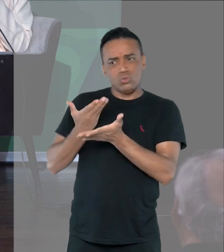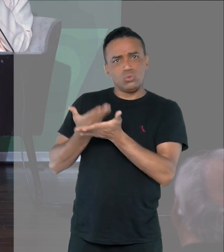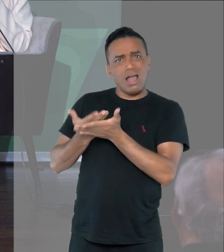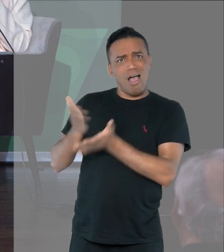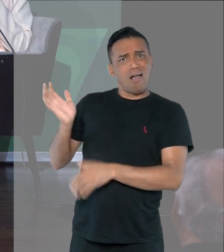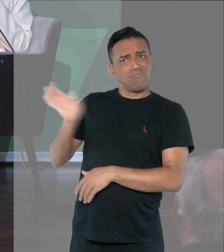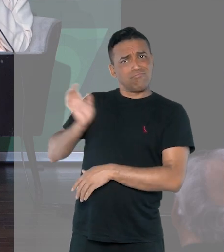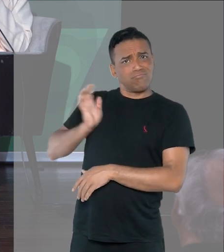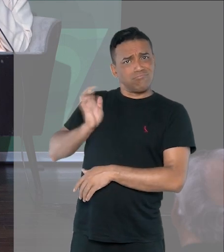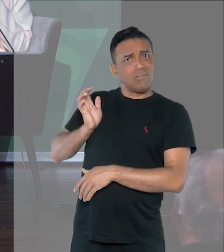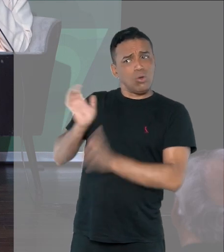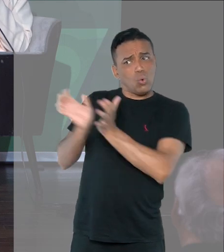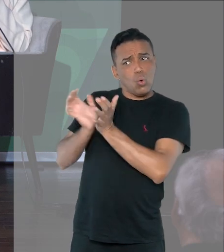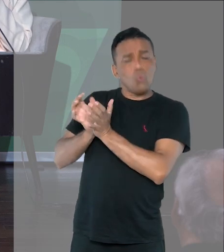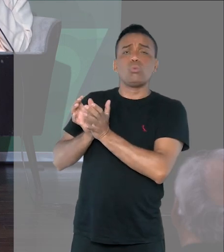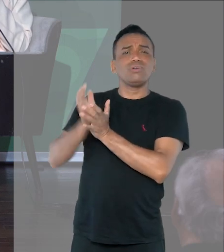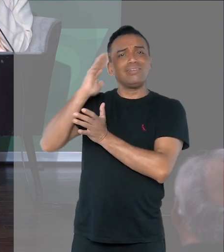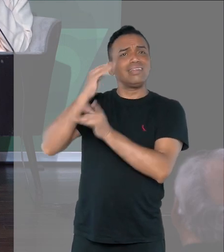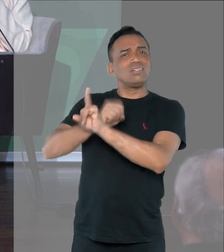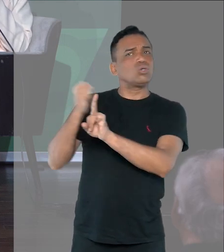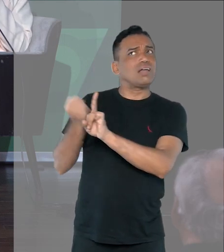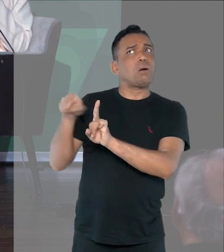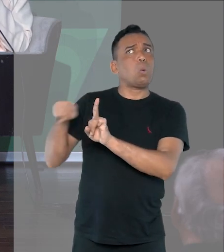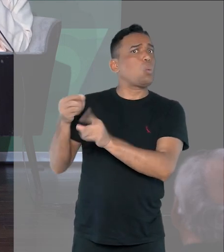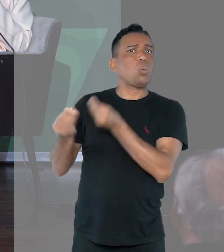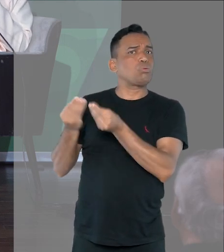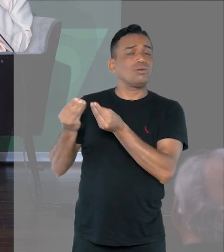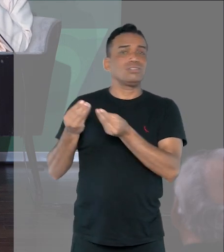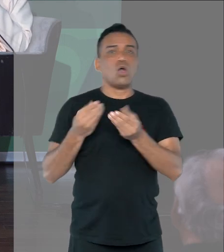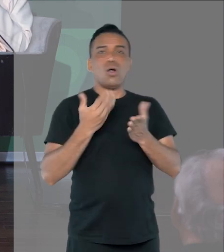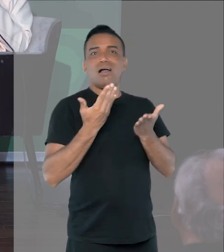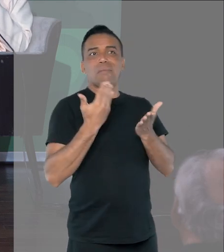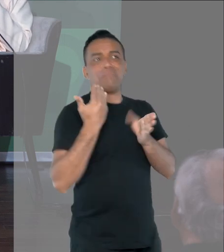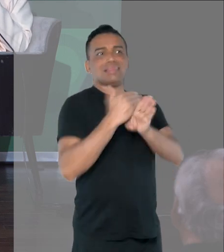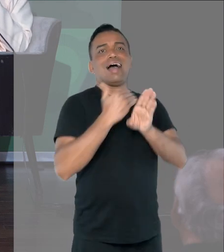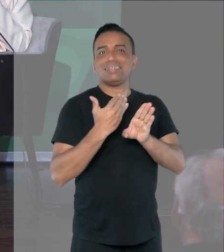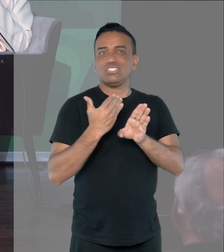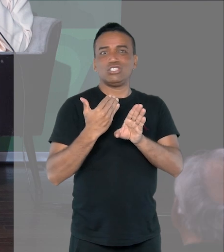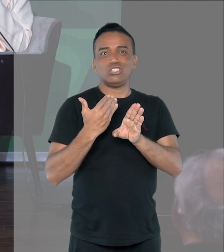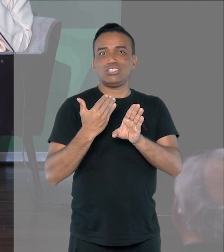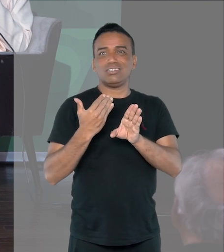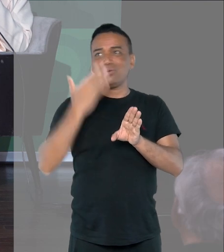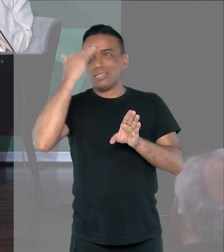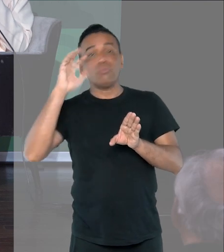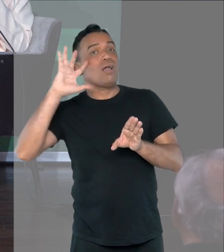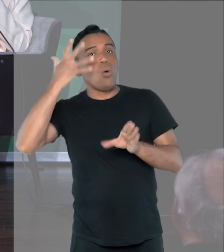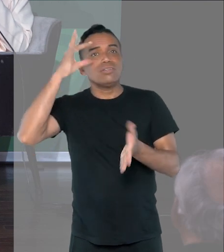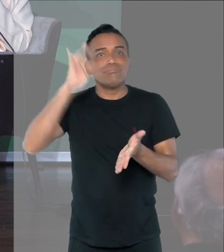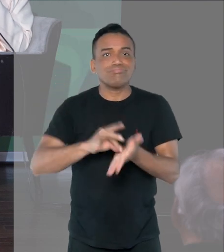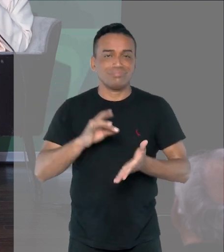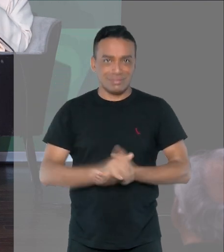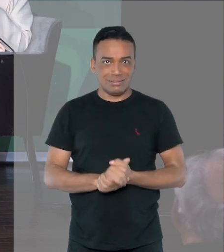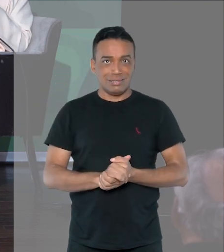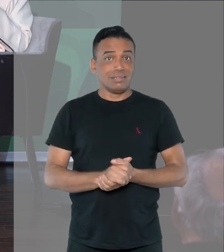brasileira, entender esses quadros sociais. Senão a gente fica só com metade da história. E houve, da mesma